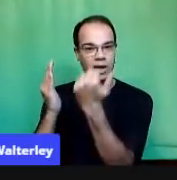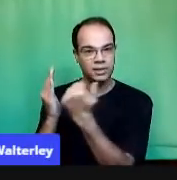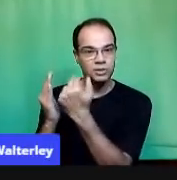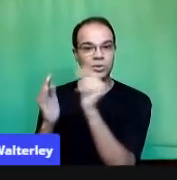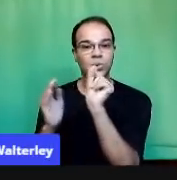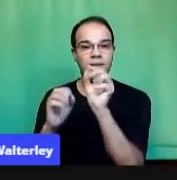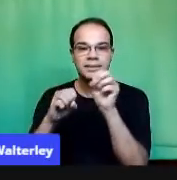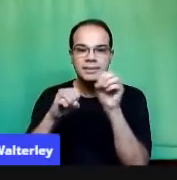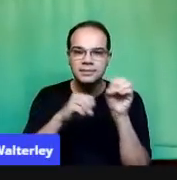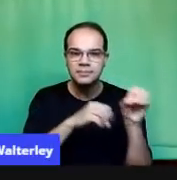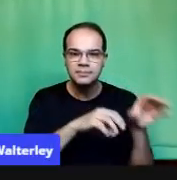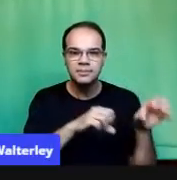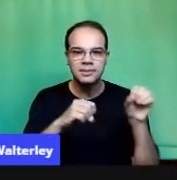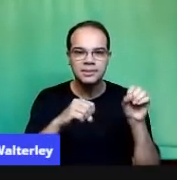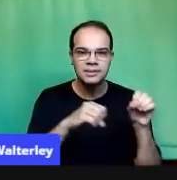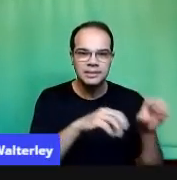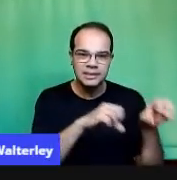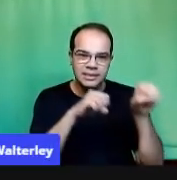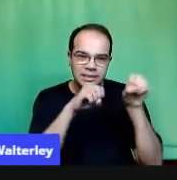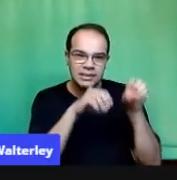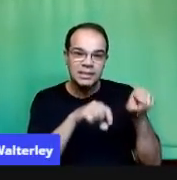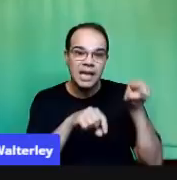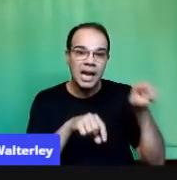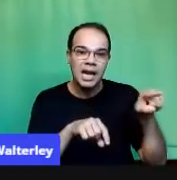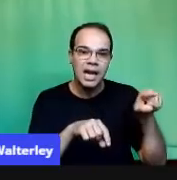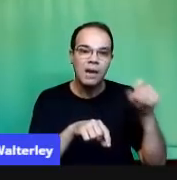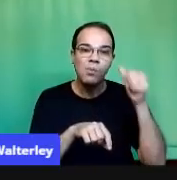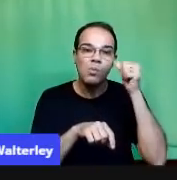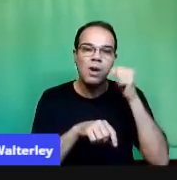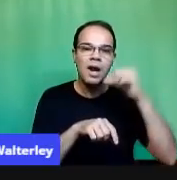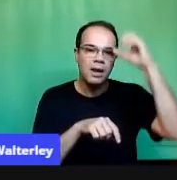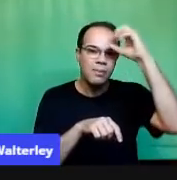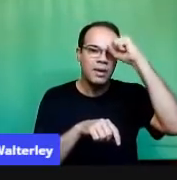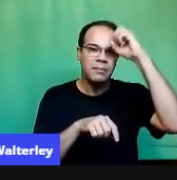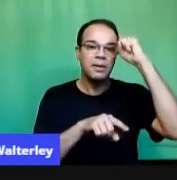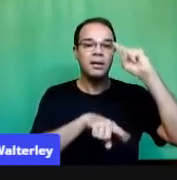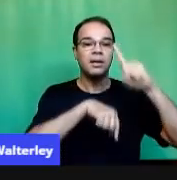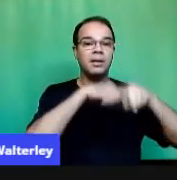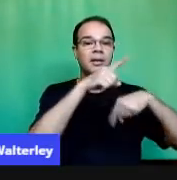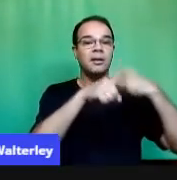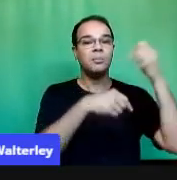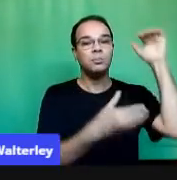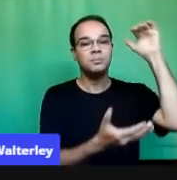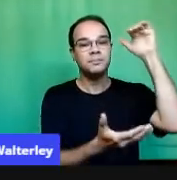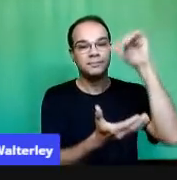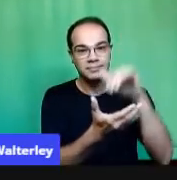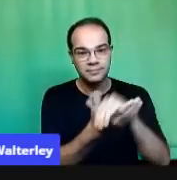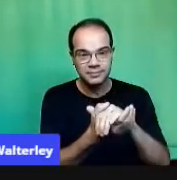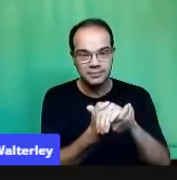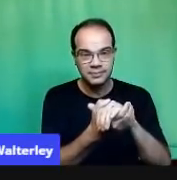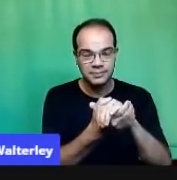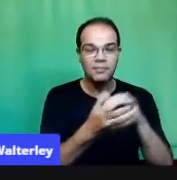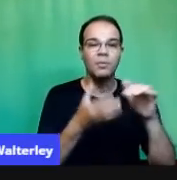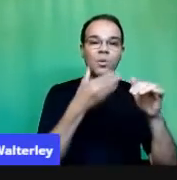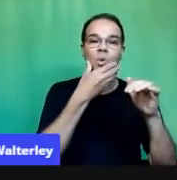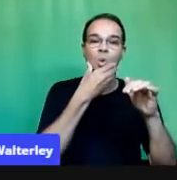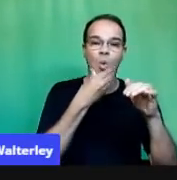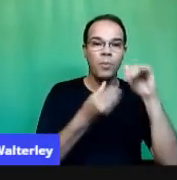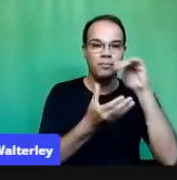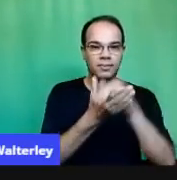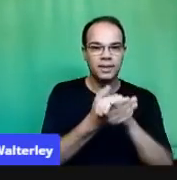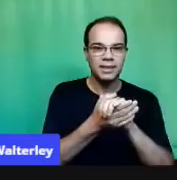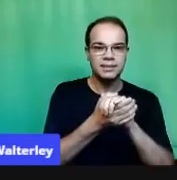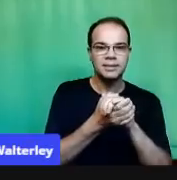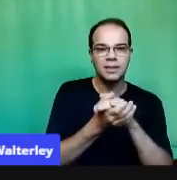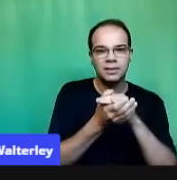ou seja, onde a mulher servia o homem, onde ela estaria e continuaria